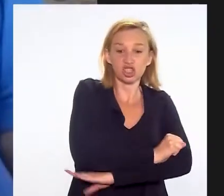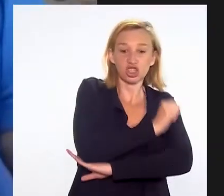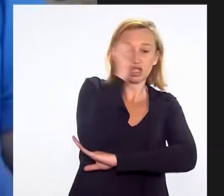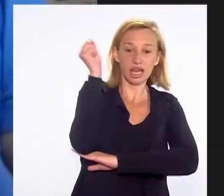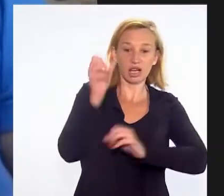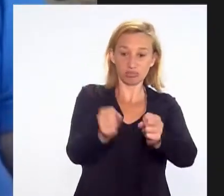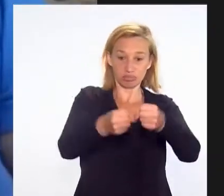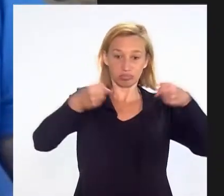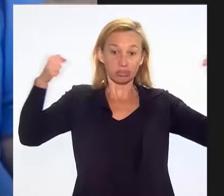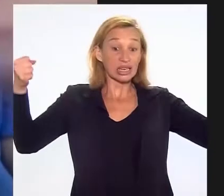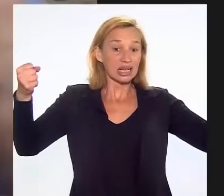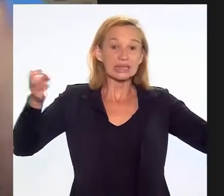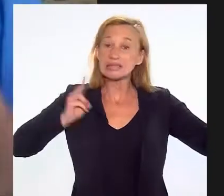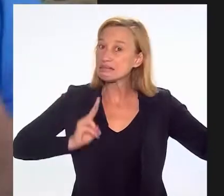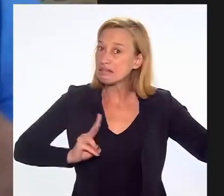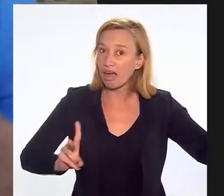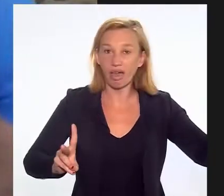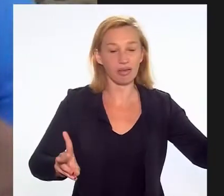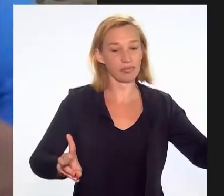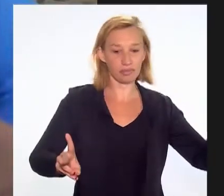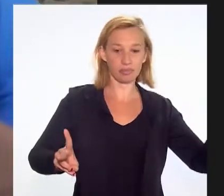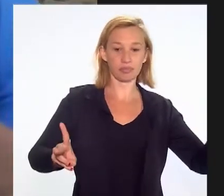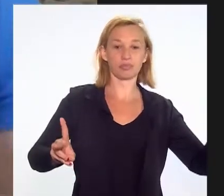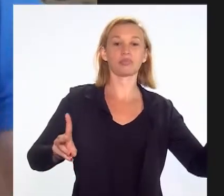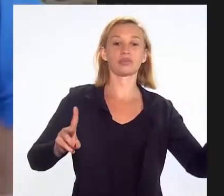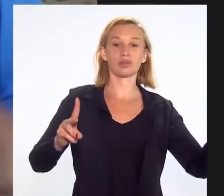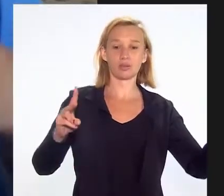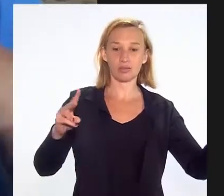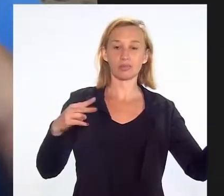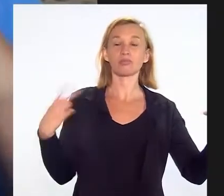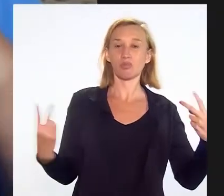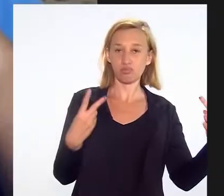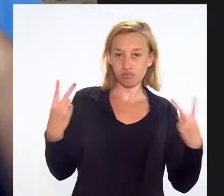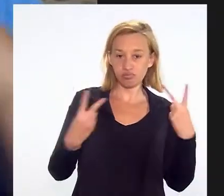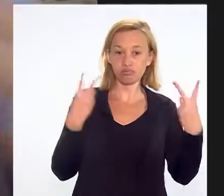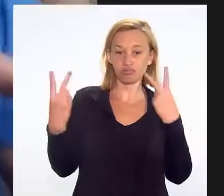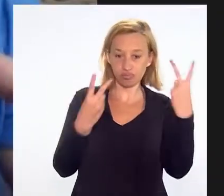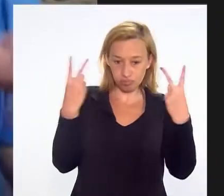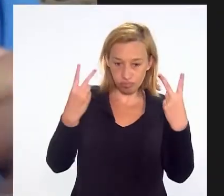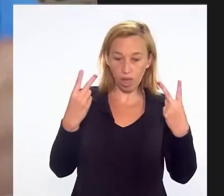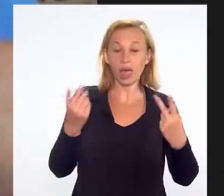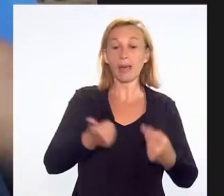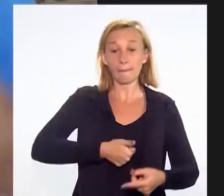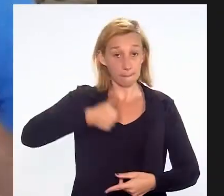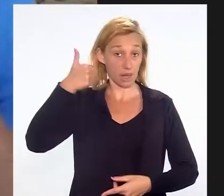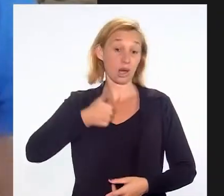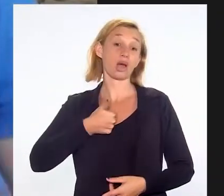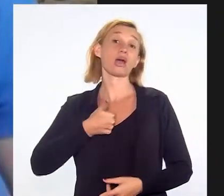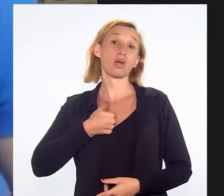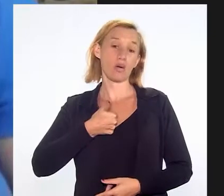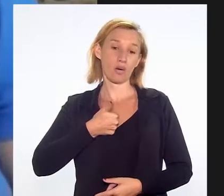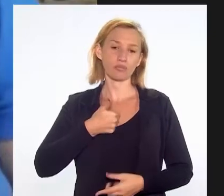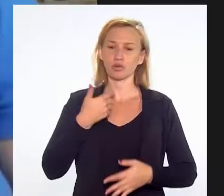com ar-condicionado. Isso é muito importante ressaltar. Então, as janelas têm que estar sempre abertas,